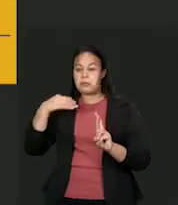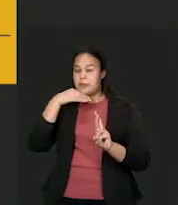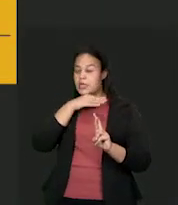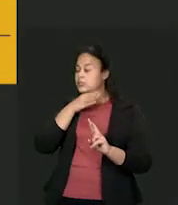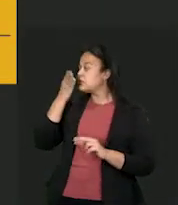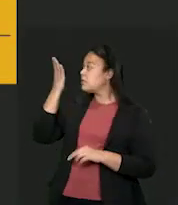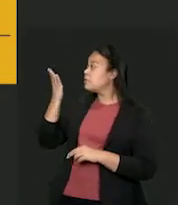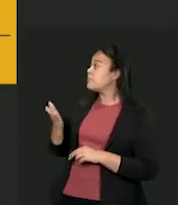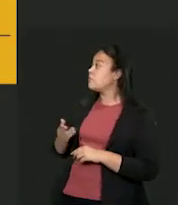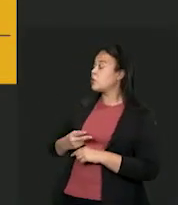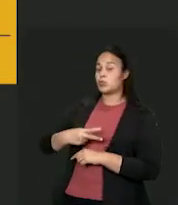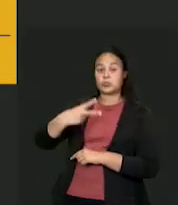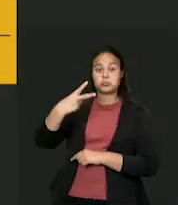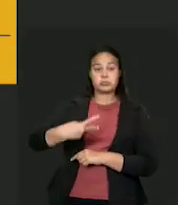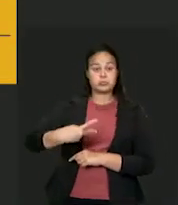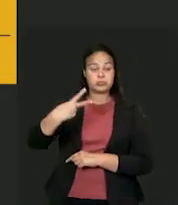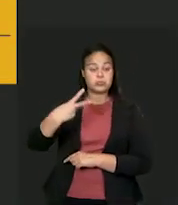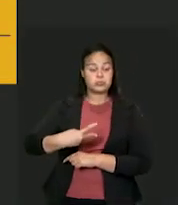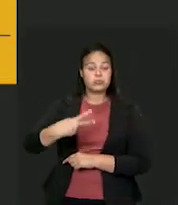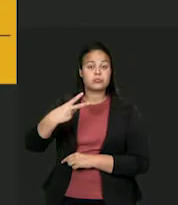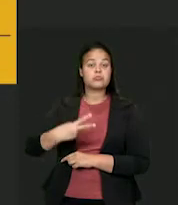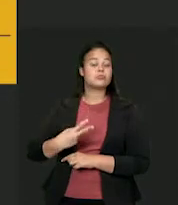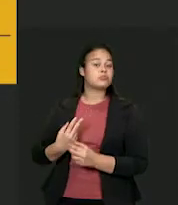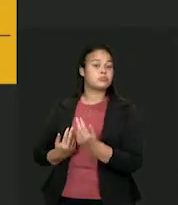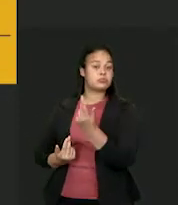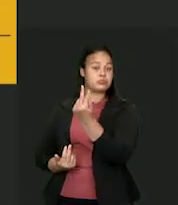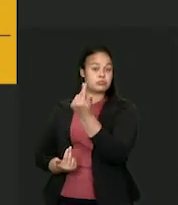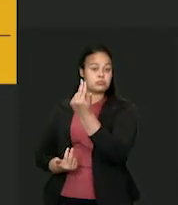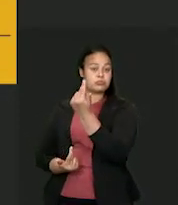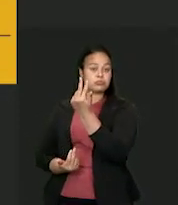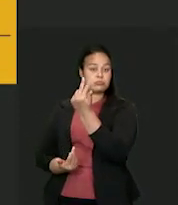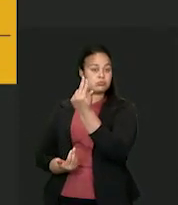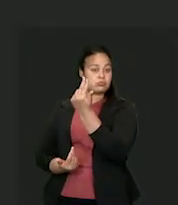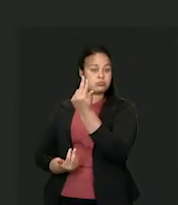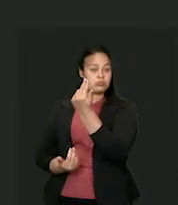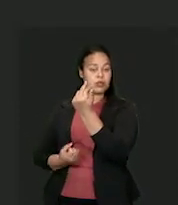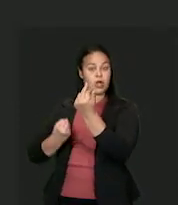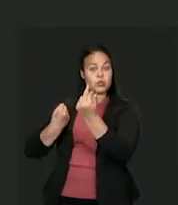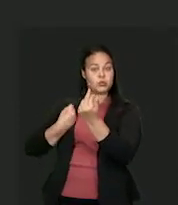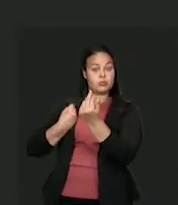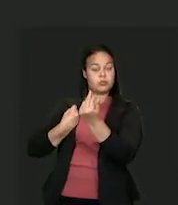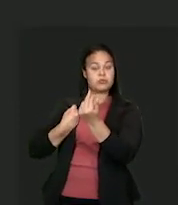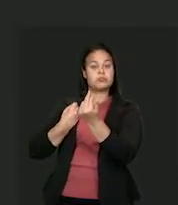Percebam que os dois resistores, eles têm o mesmo valor de resistência elétrica.